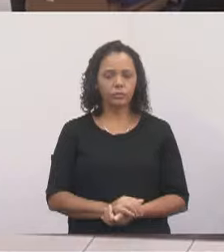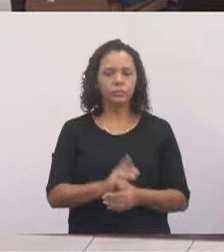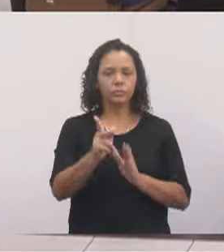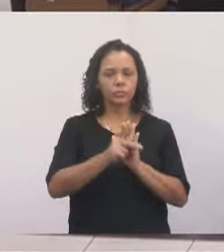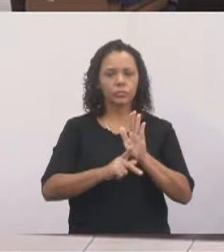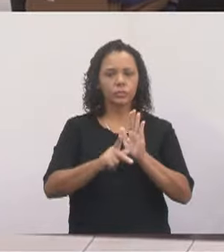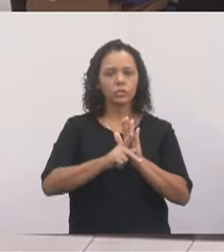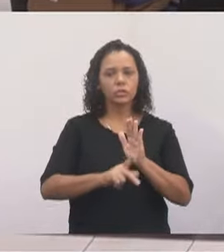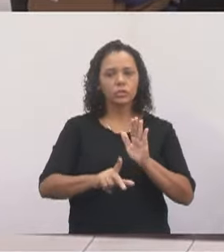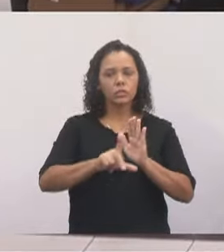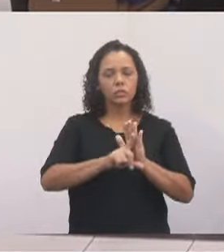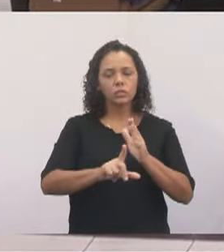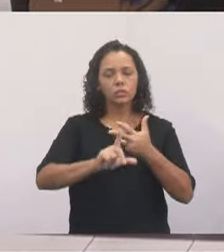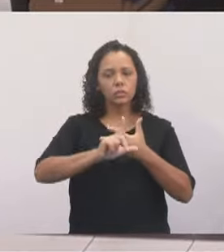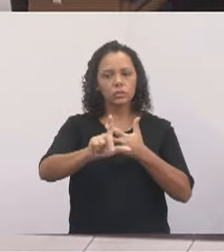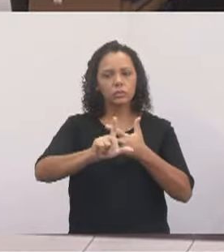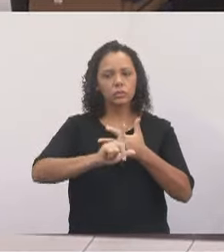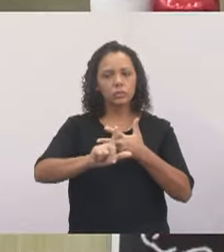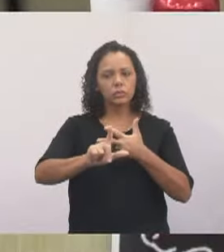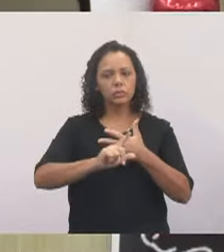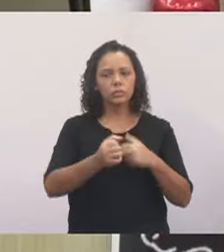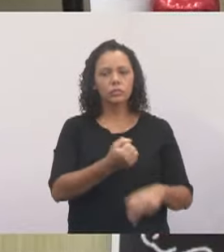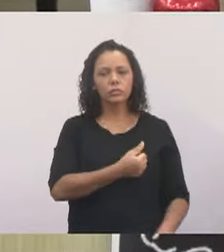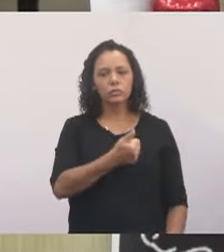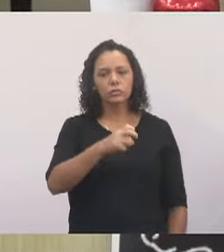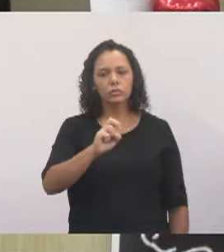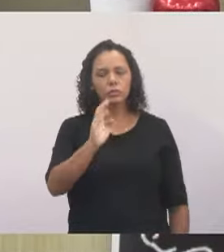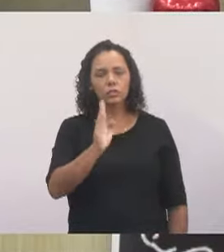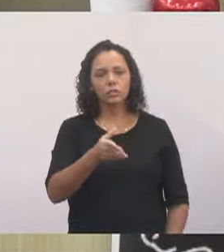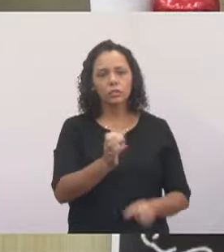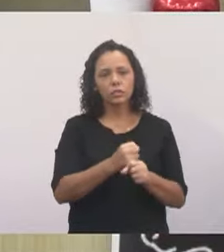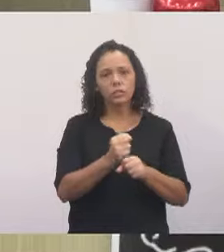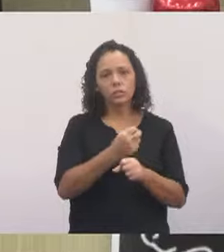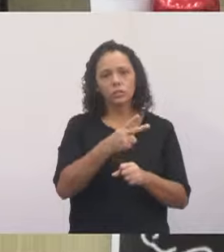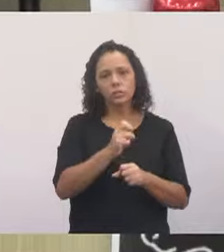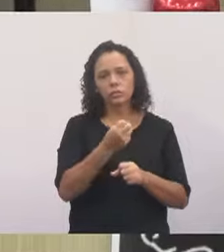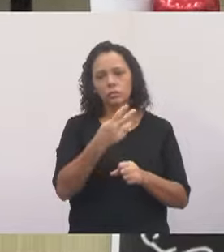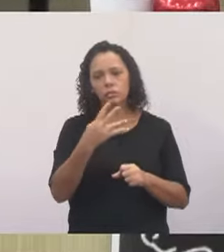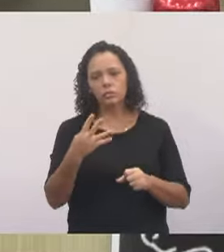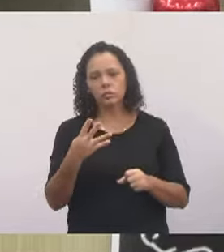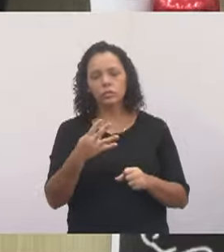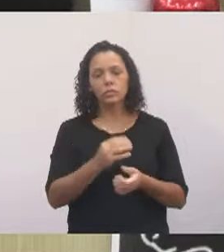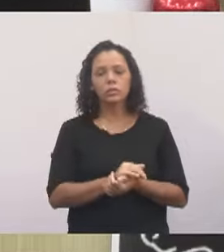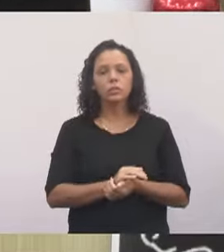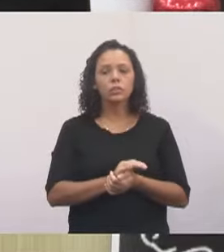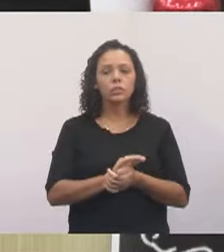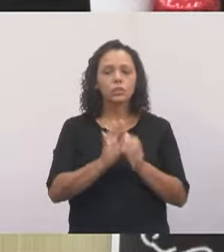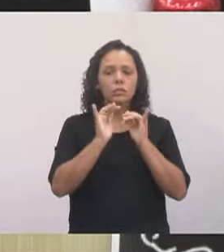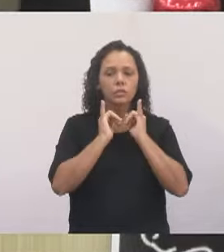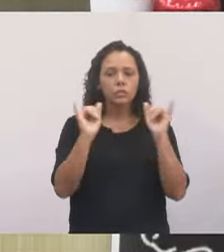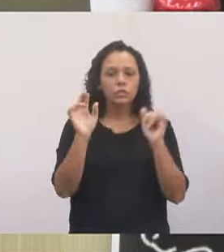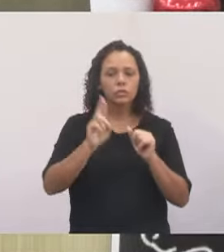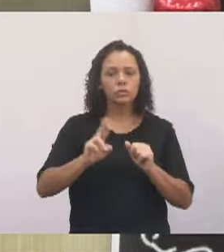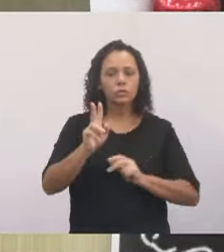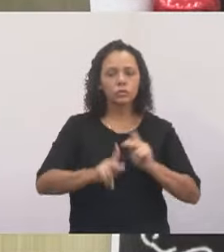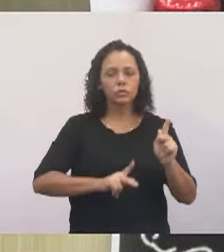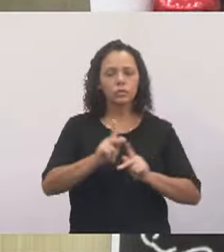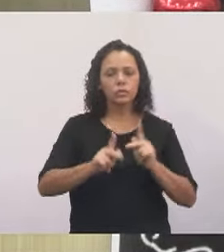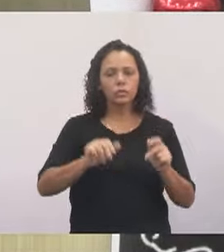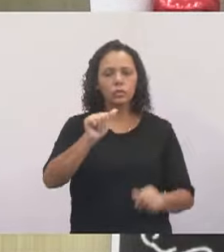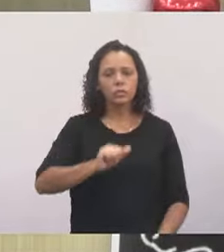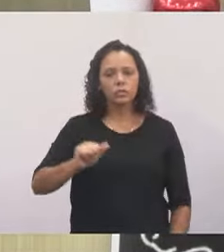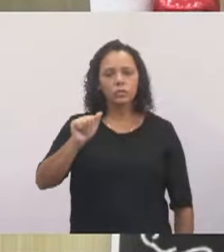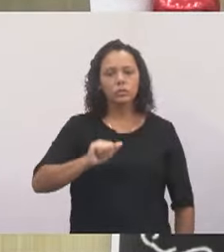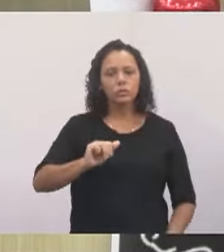Projeto de lei do Legislativo, número 15/2024. Declaro de utilidade pública a